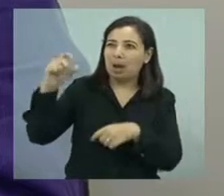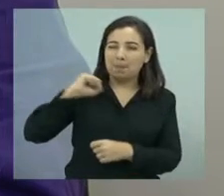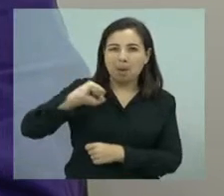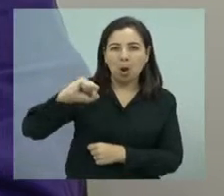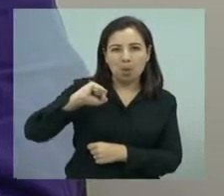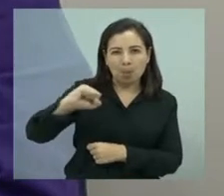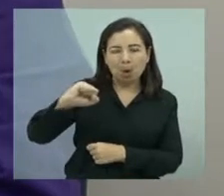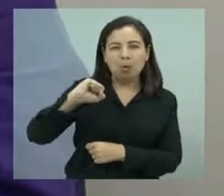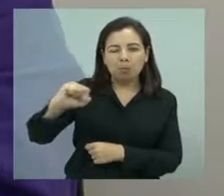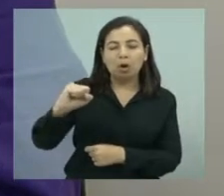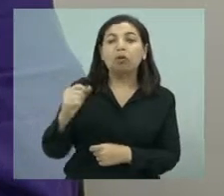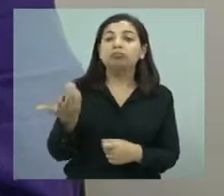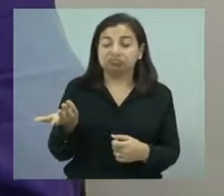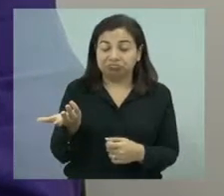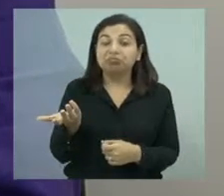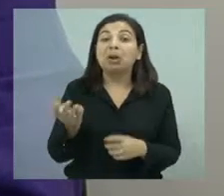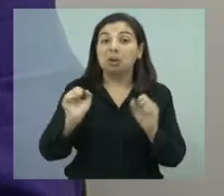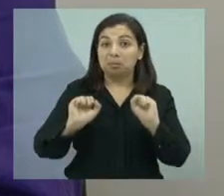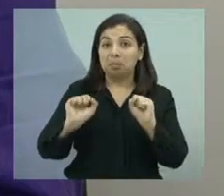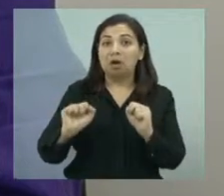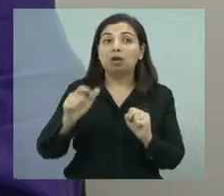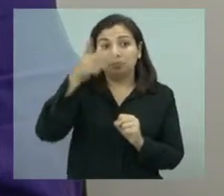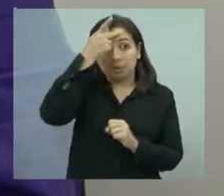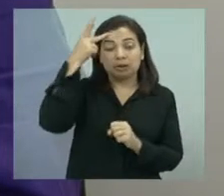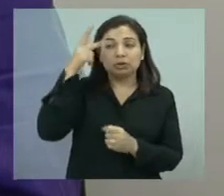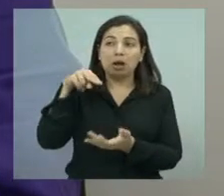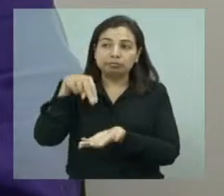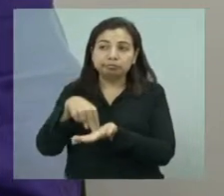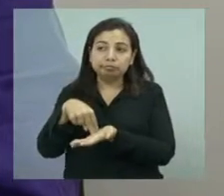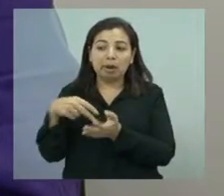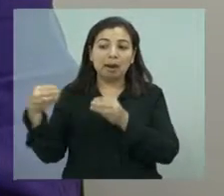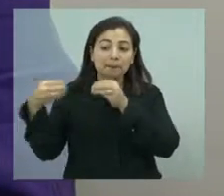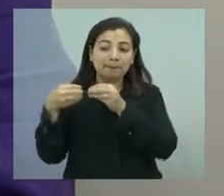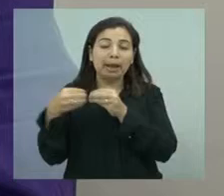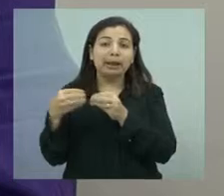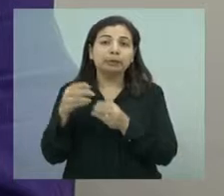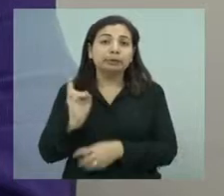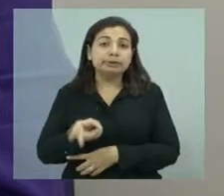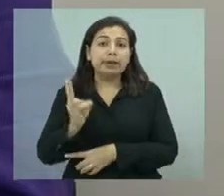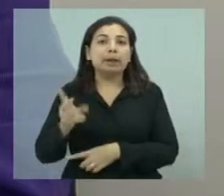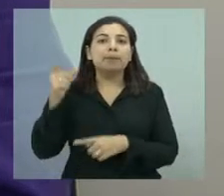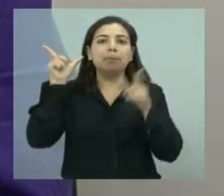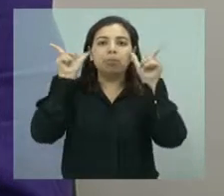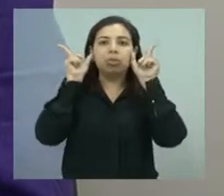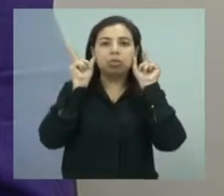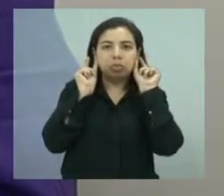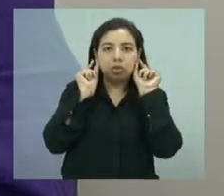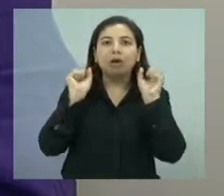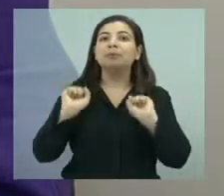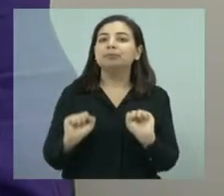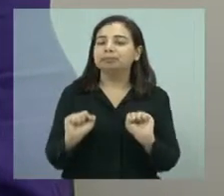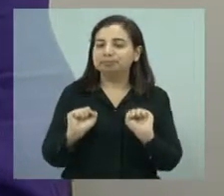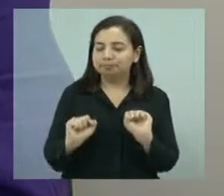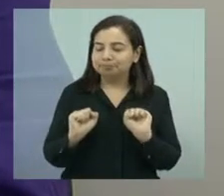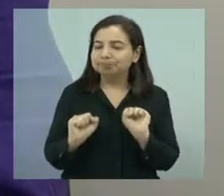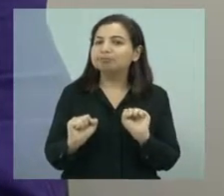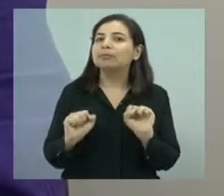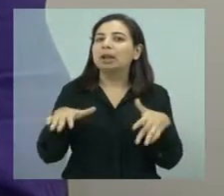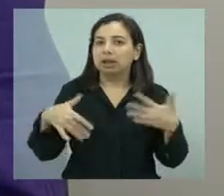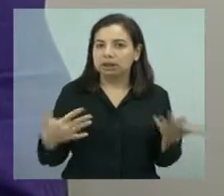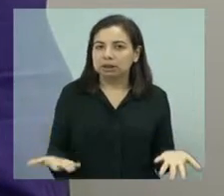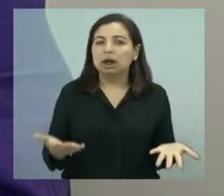existem pessoas que perderam a audição por causa de paredão. Normalmente, no trauma acústico, você passa